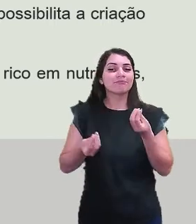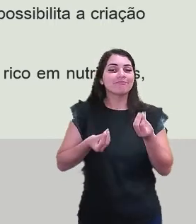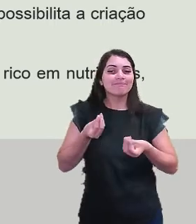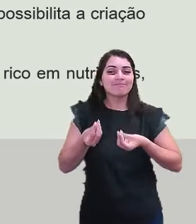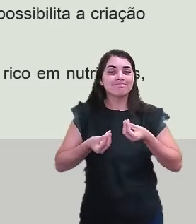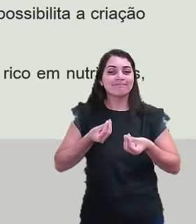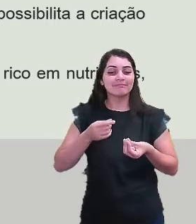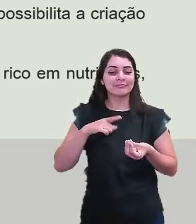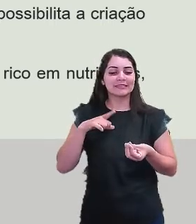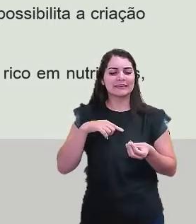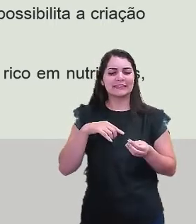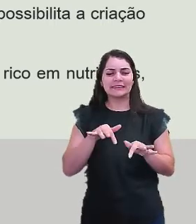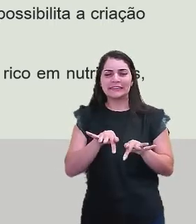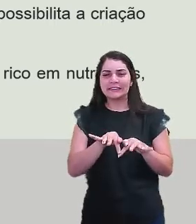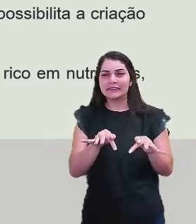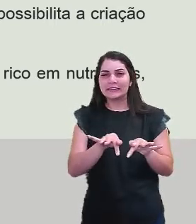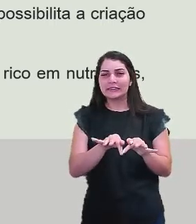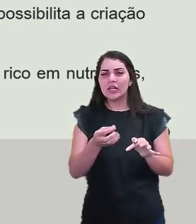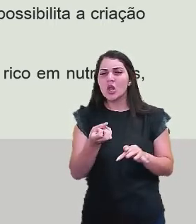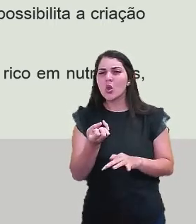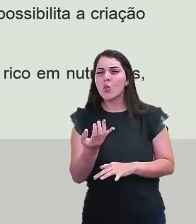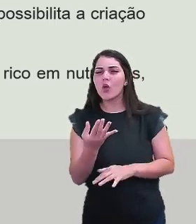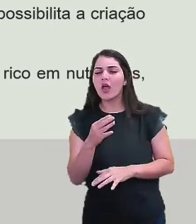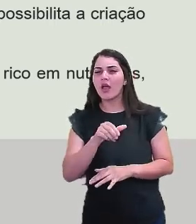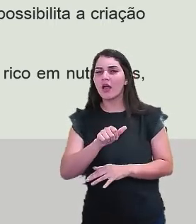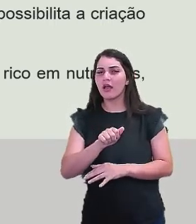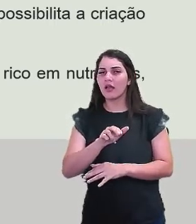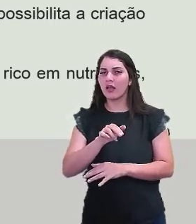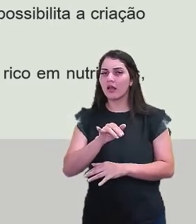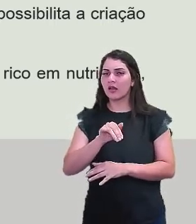tem pequenas quantidades de areia?